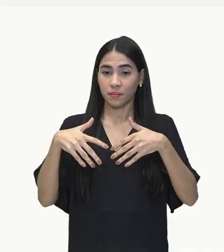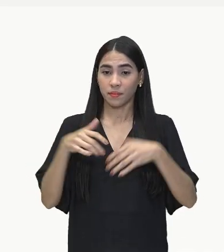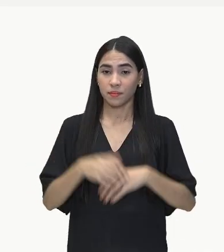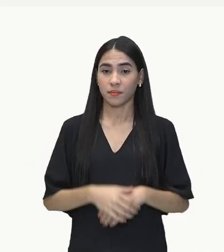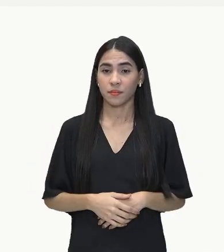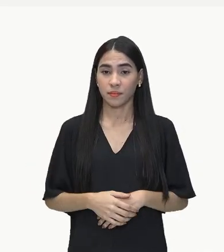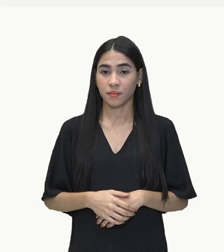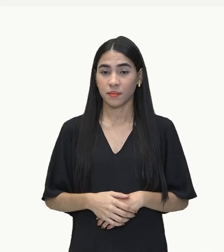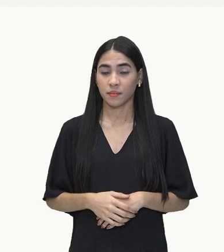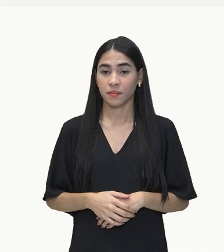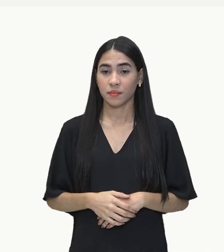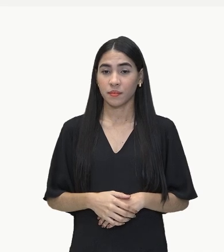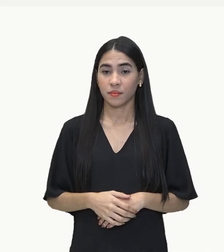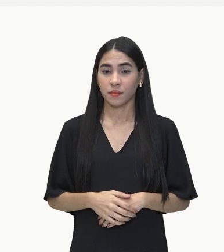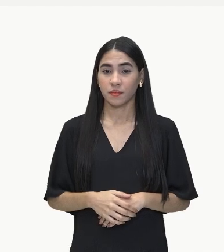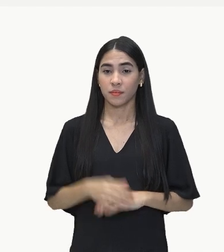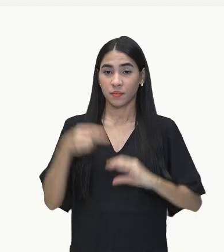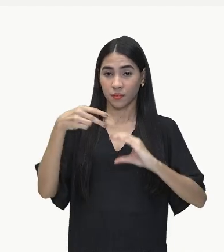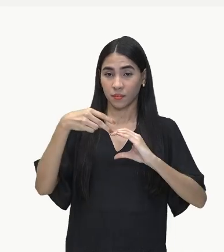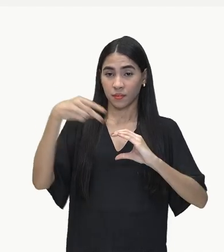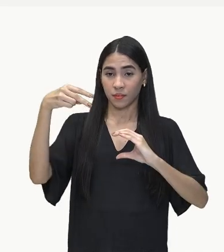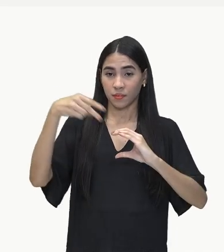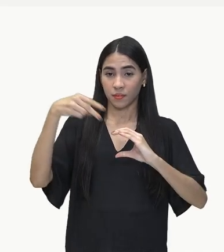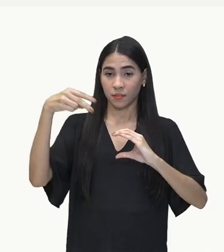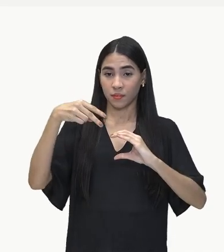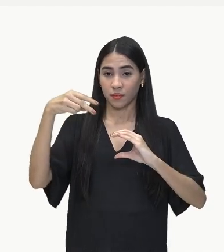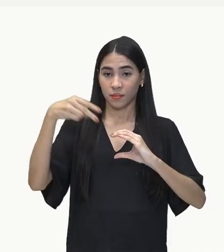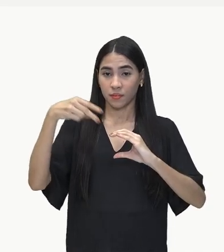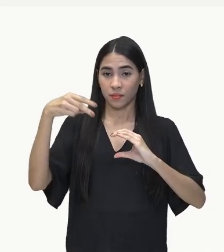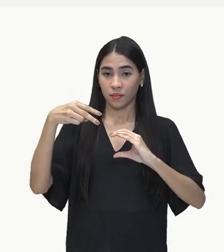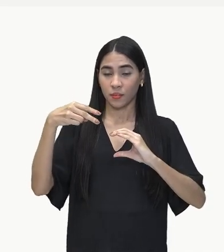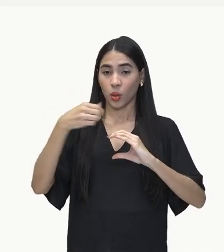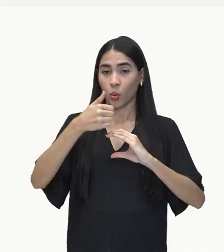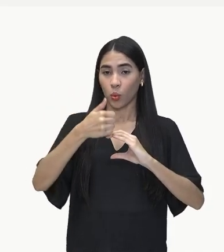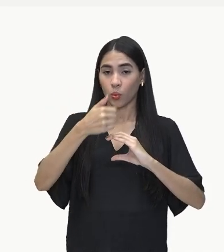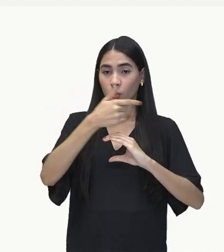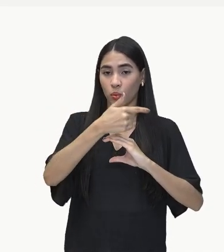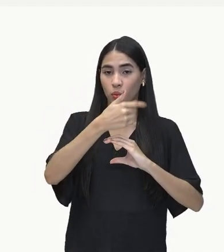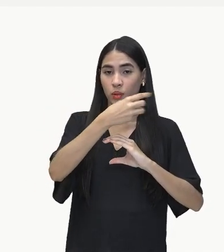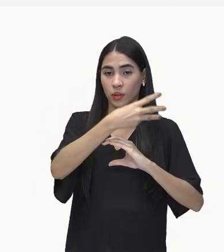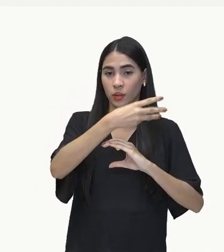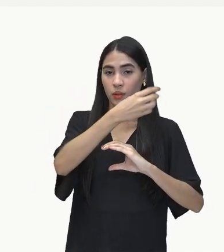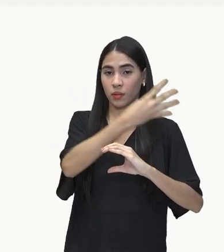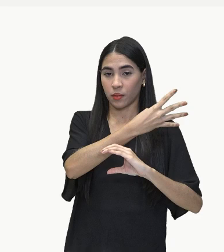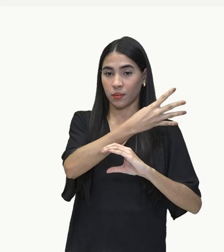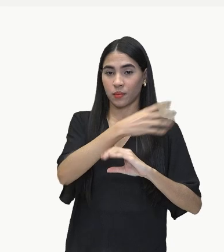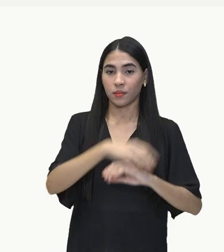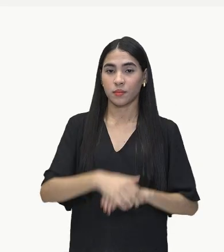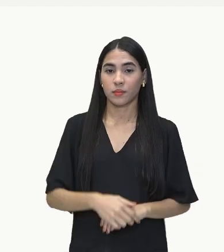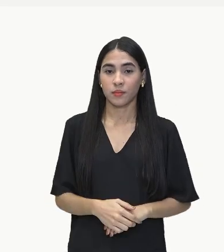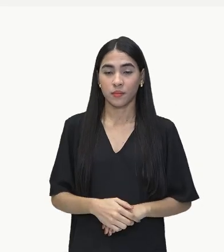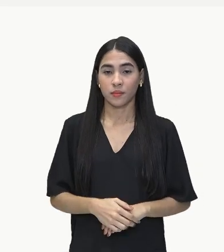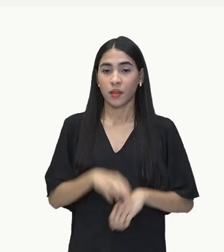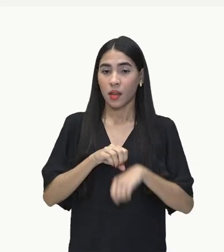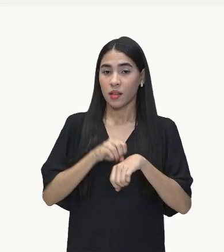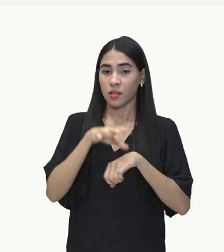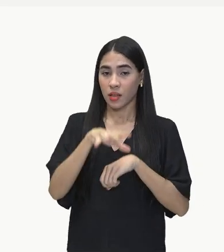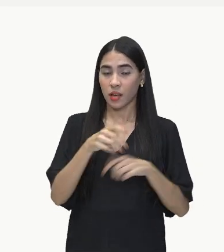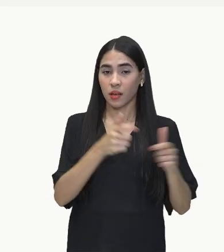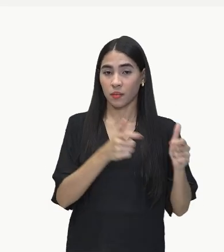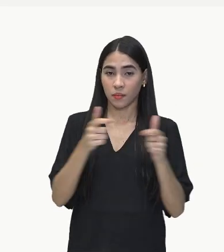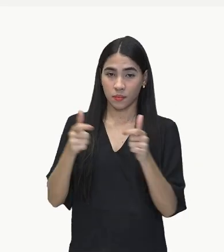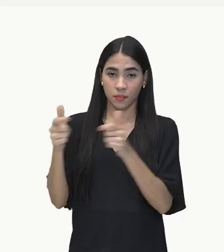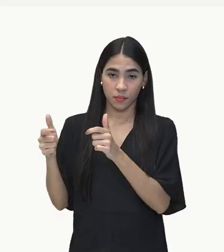olha, o próximo do grupo que eu vou começar a numerar, ó. Vou indicar a